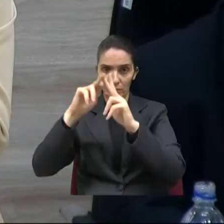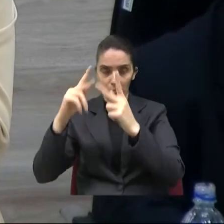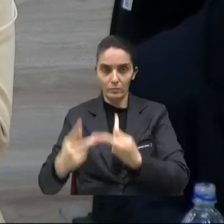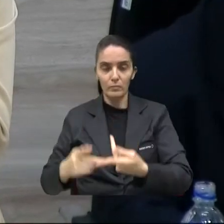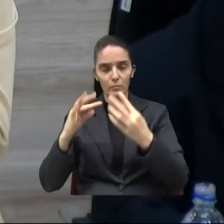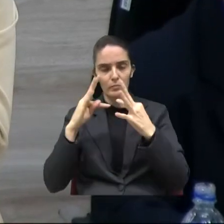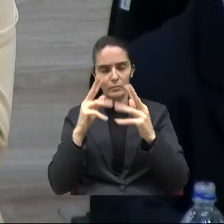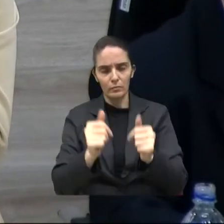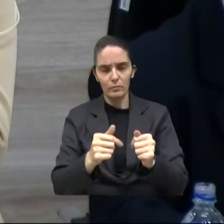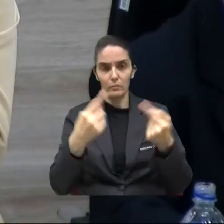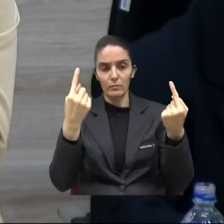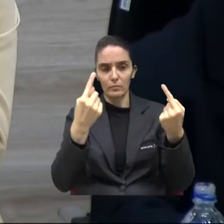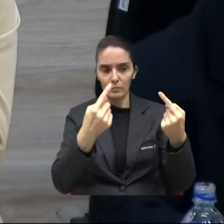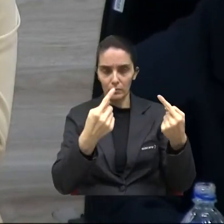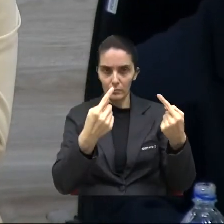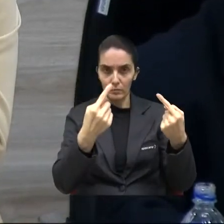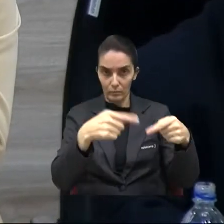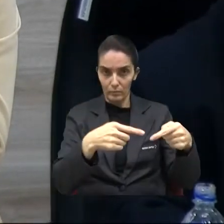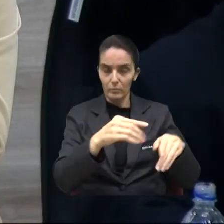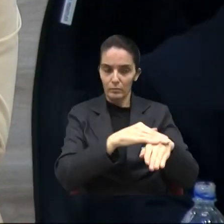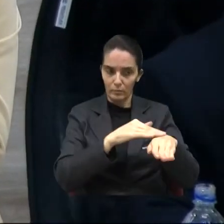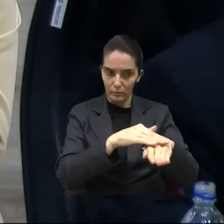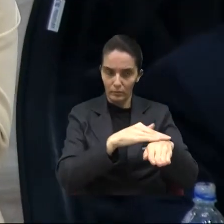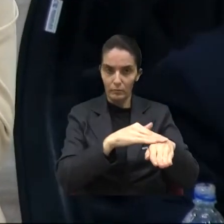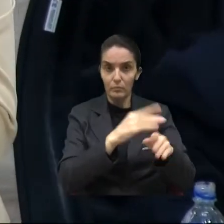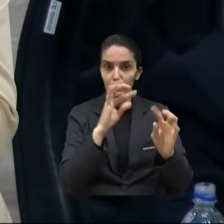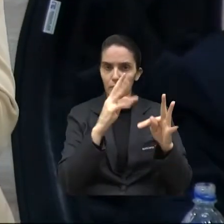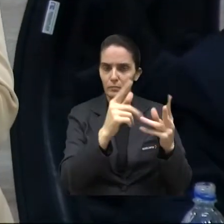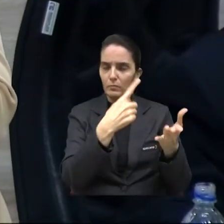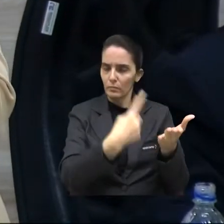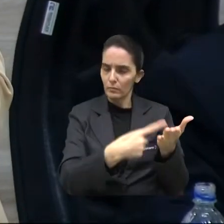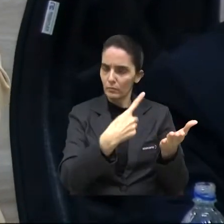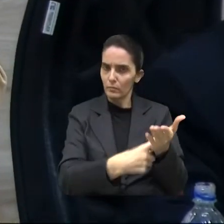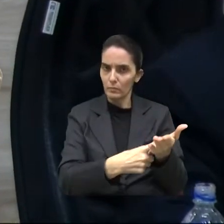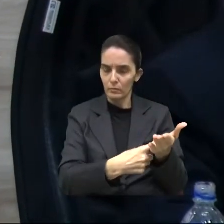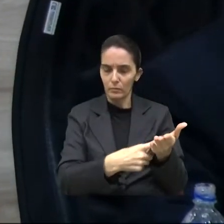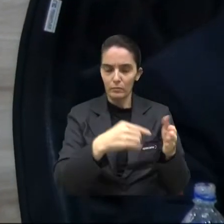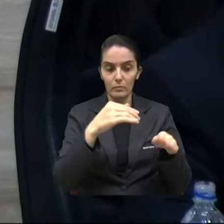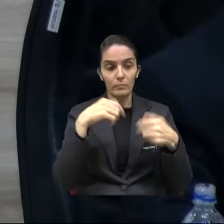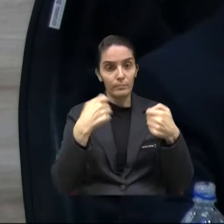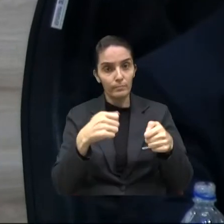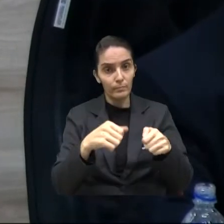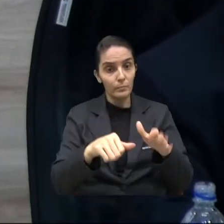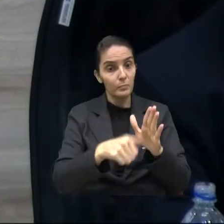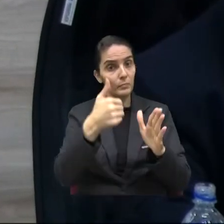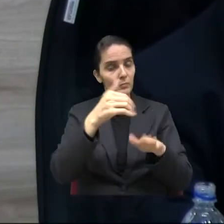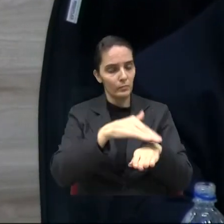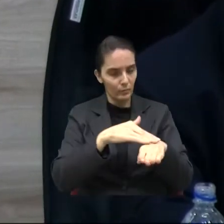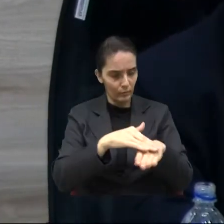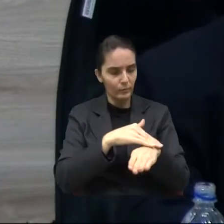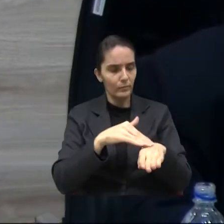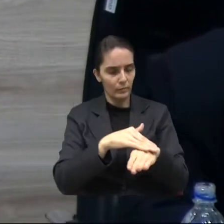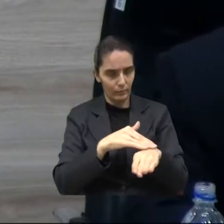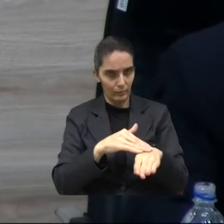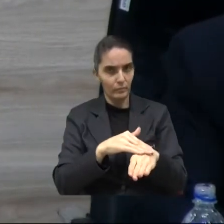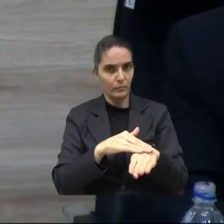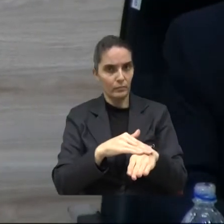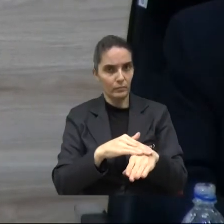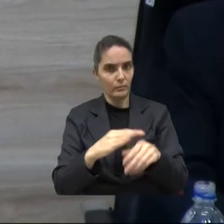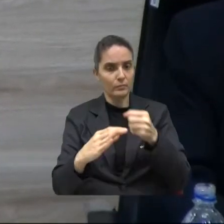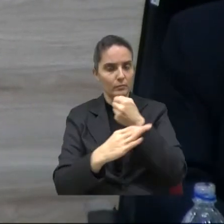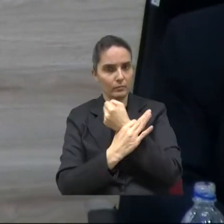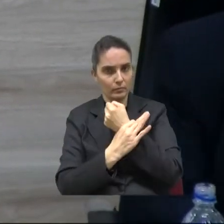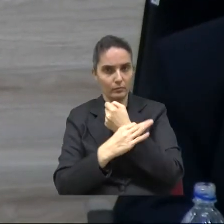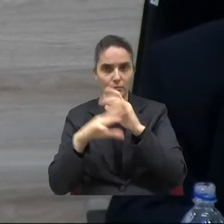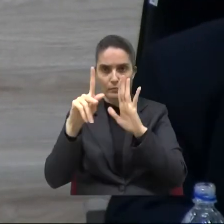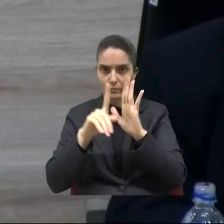conversa, ela é bem-vinda, deve ser a primeira coisa a ser feita e realizada, e que realmente tenha garantia de direitos,